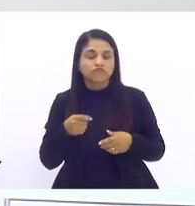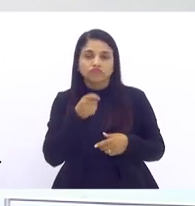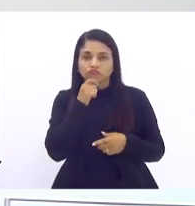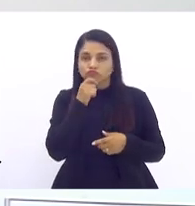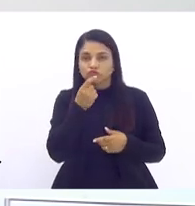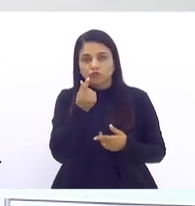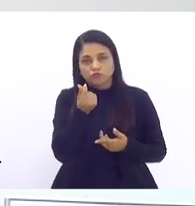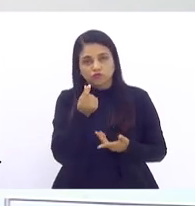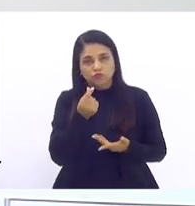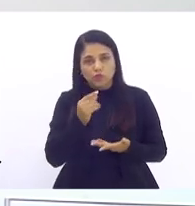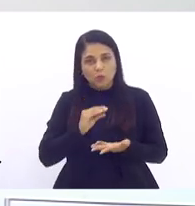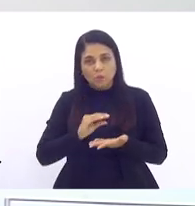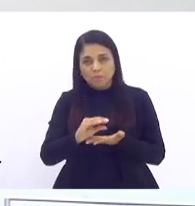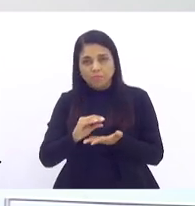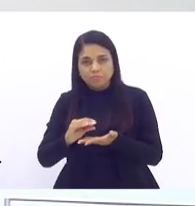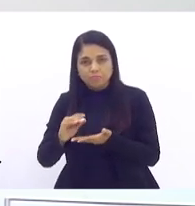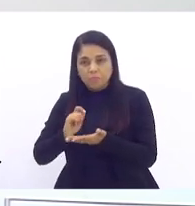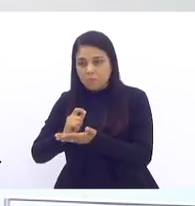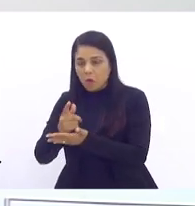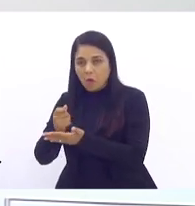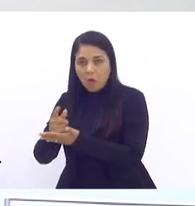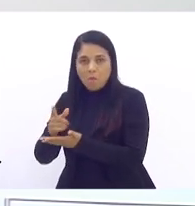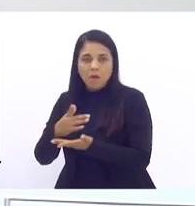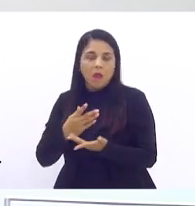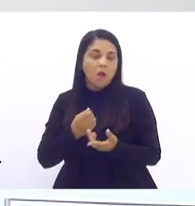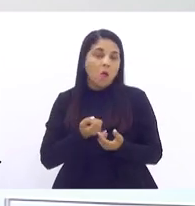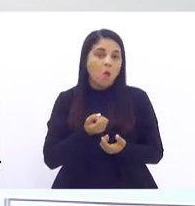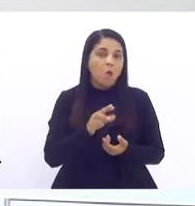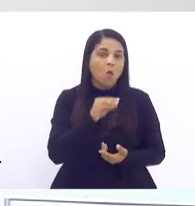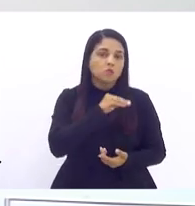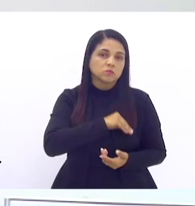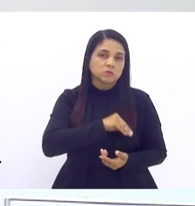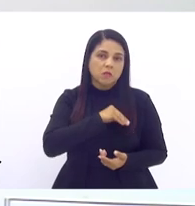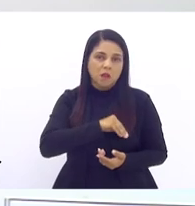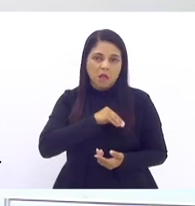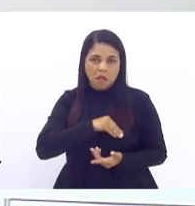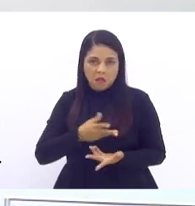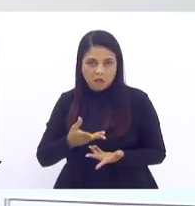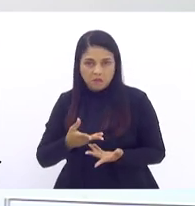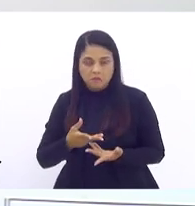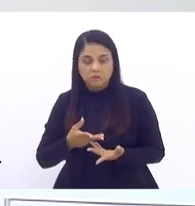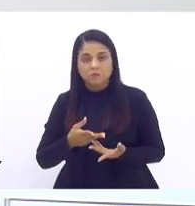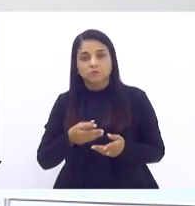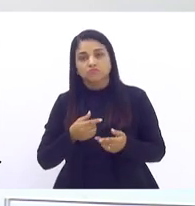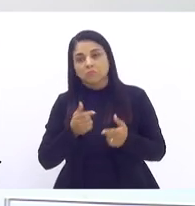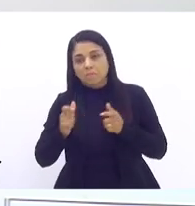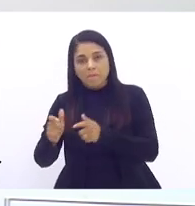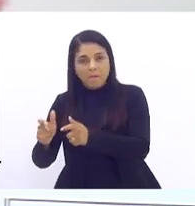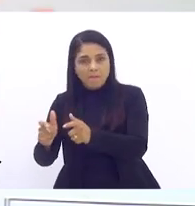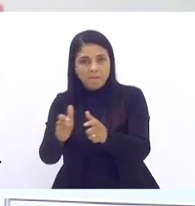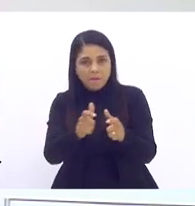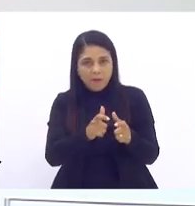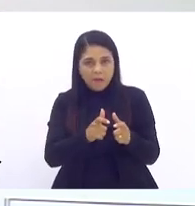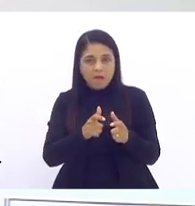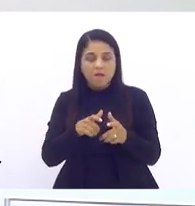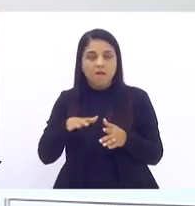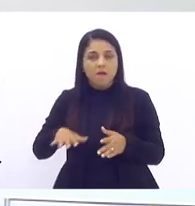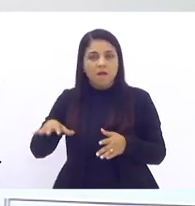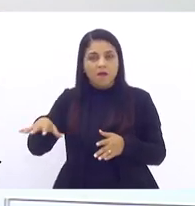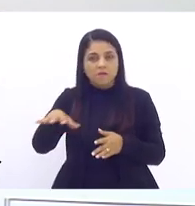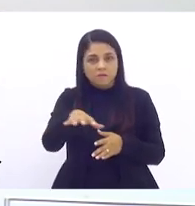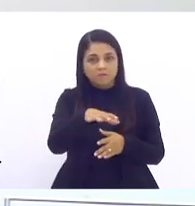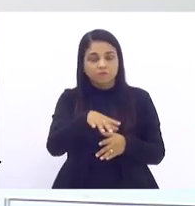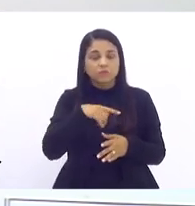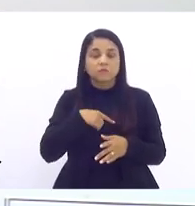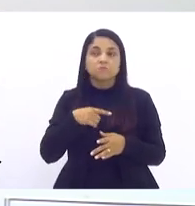para as obrigações inclusive de salários de servidores da saúde e de outras áreas porque tem muitas vezes que priorizar